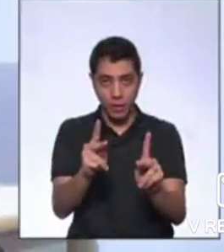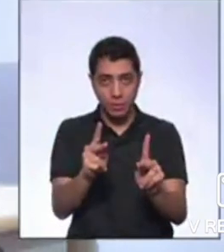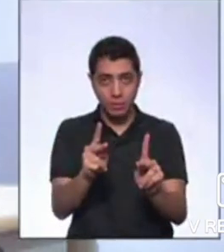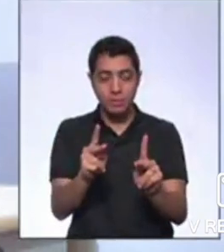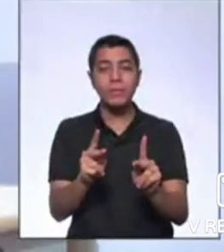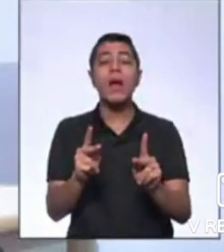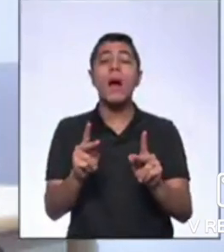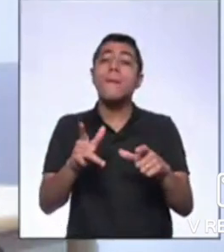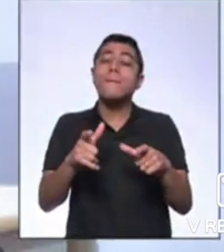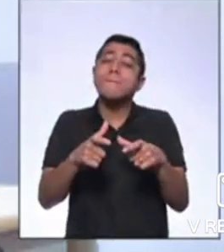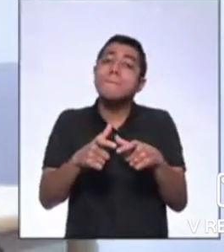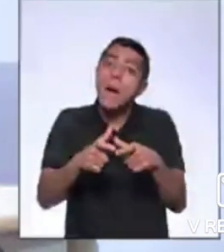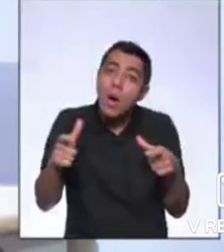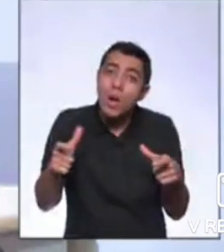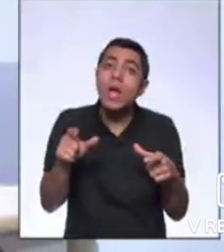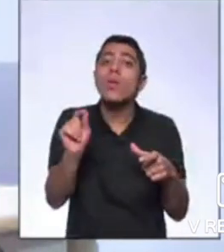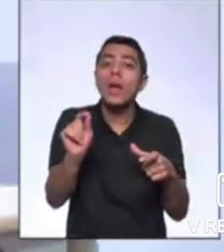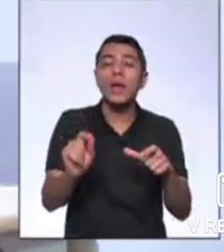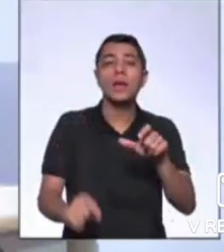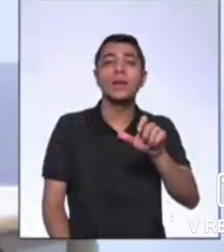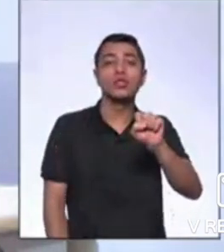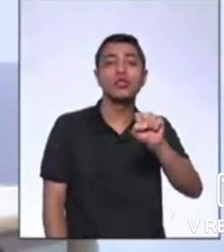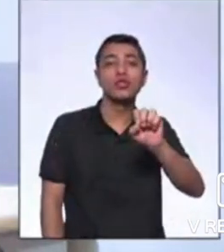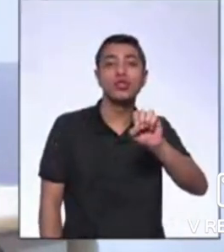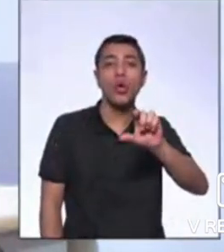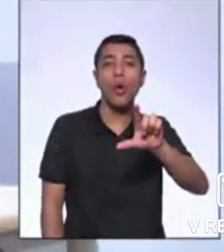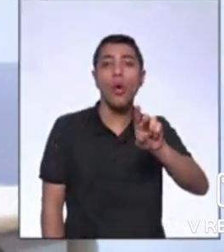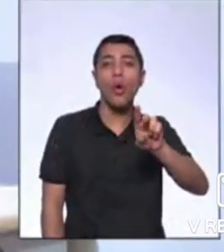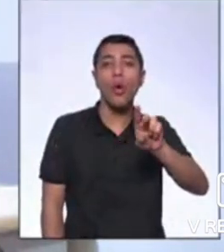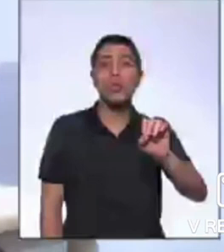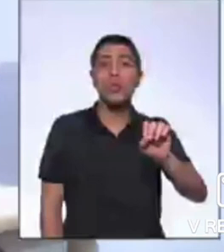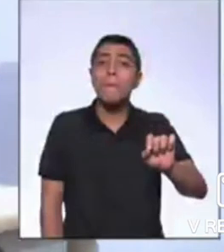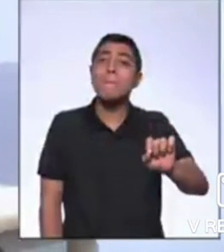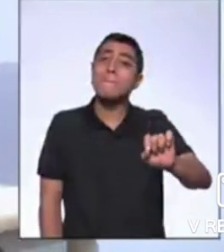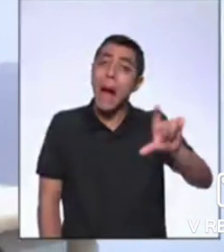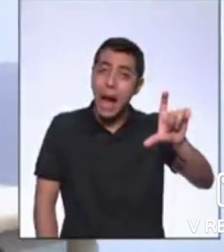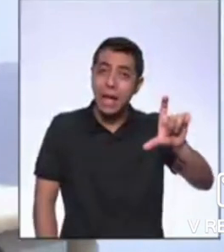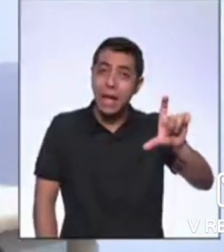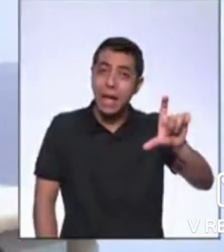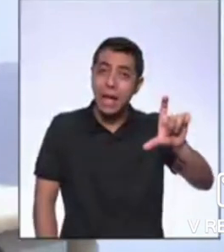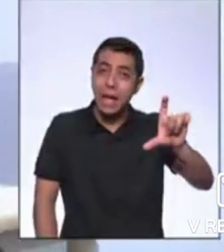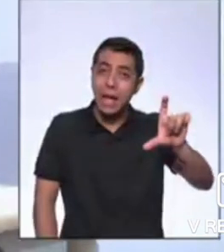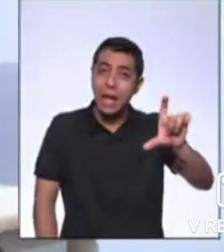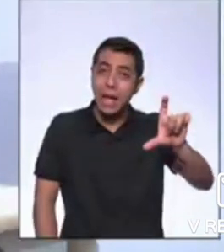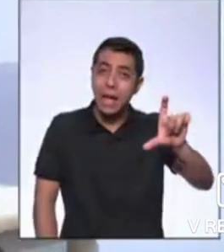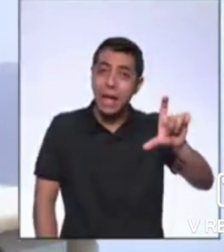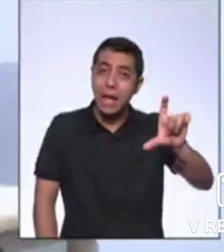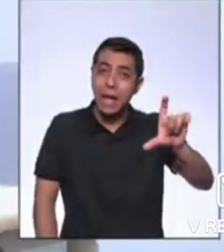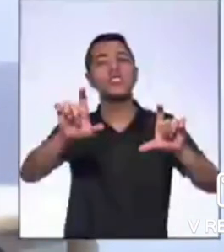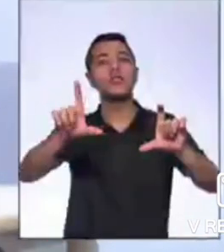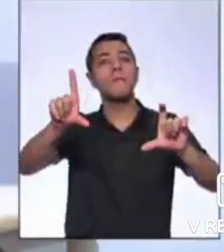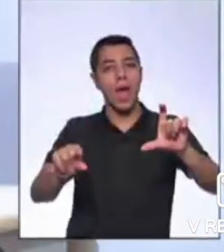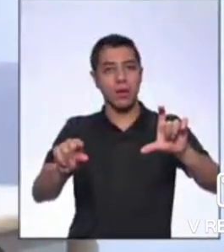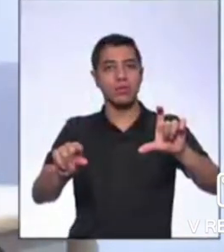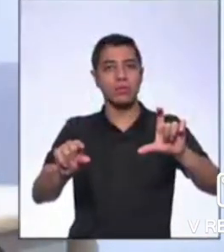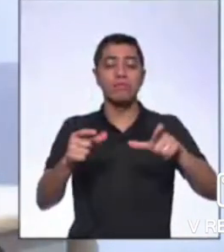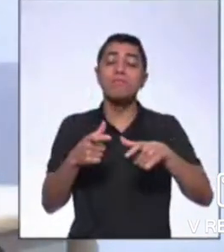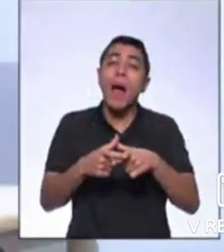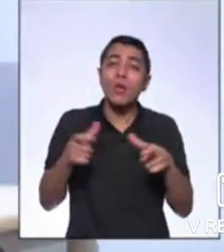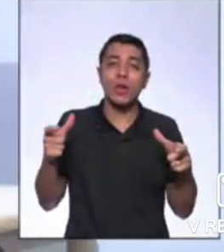quantidade e o solvente em maior quantidade, tá? Não é uma regra, mas na grande maioria. Então, no meu caso aqui, o soluto é o